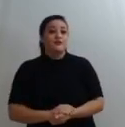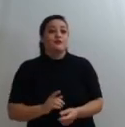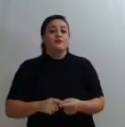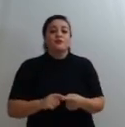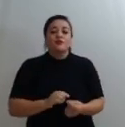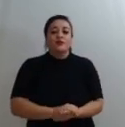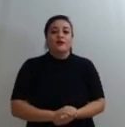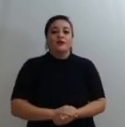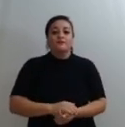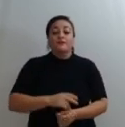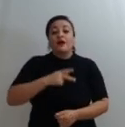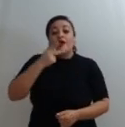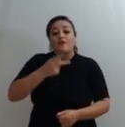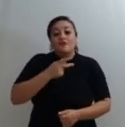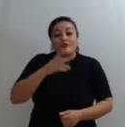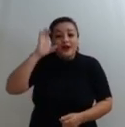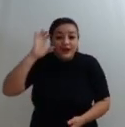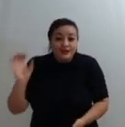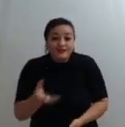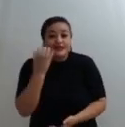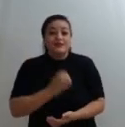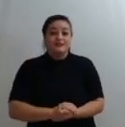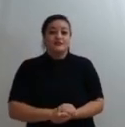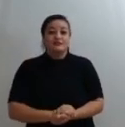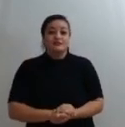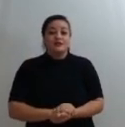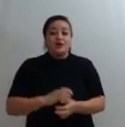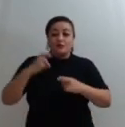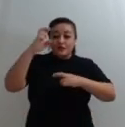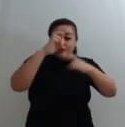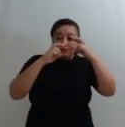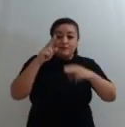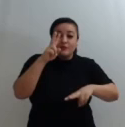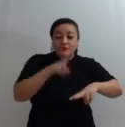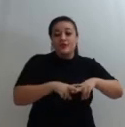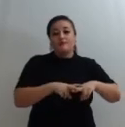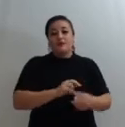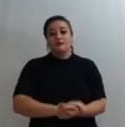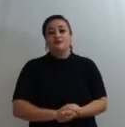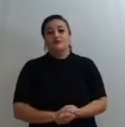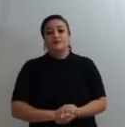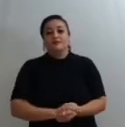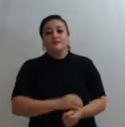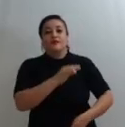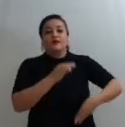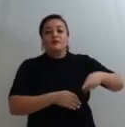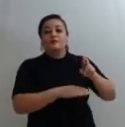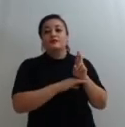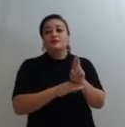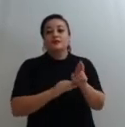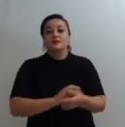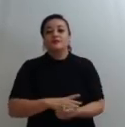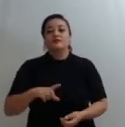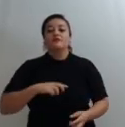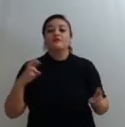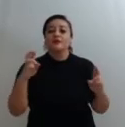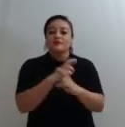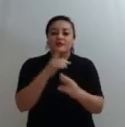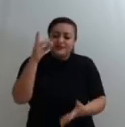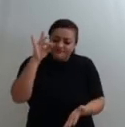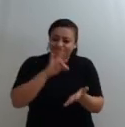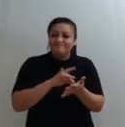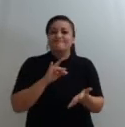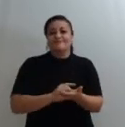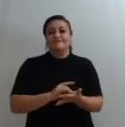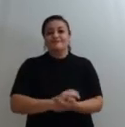decisão autorizando a medida judicial de busca e apreensão, observo que a desembargadora relatora fez menção expressa e referência categórica ao rol